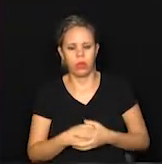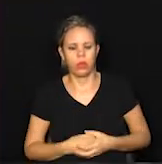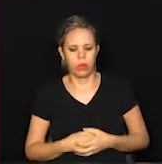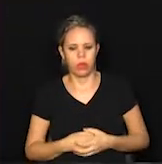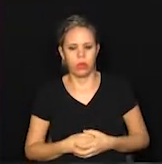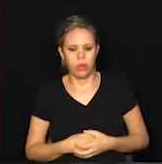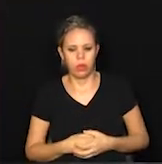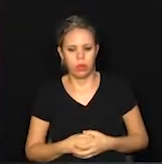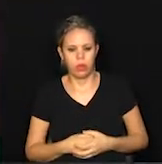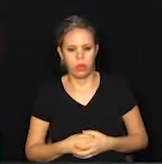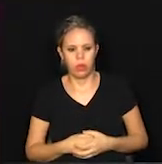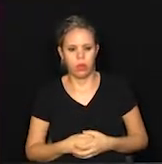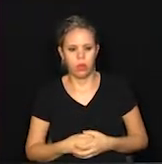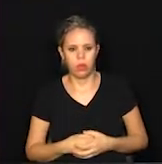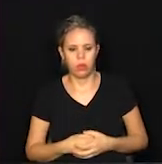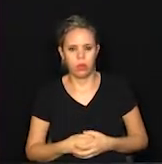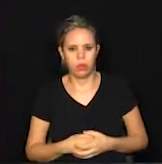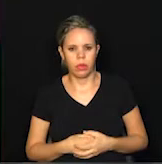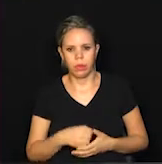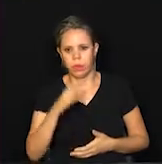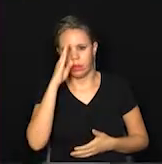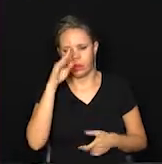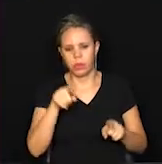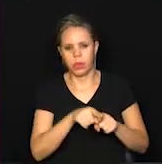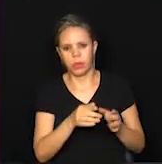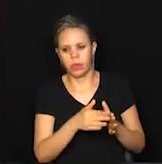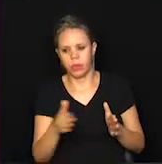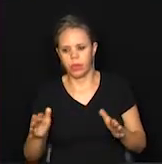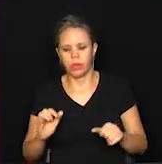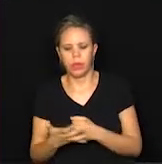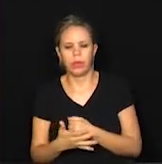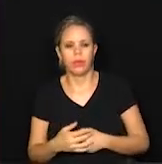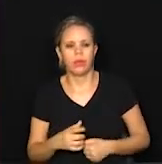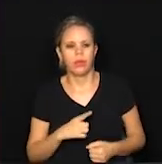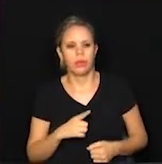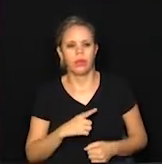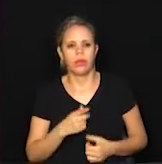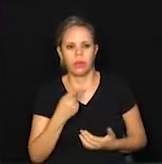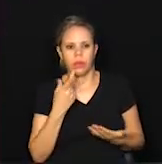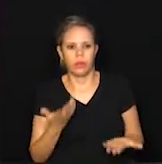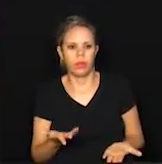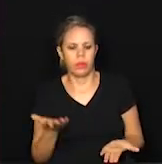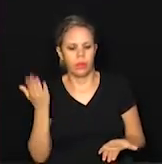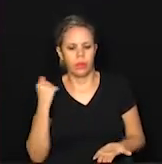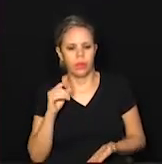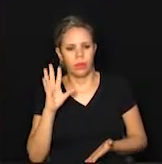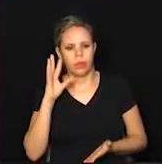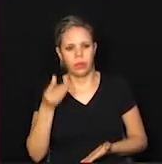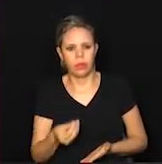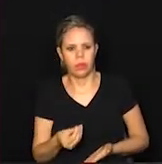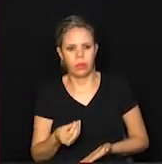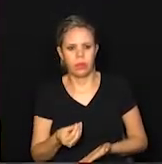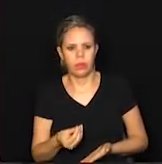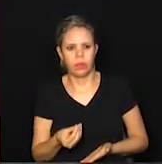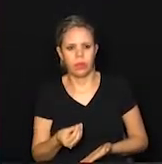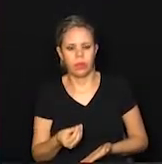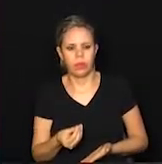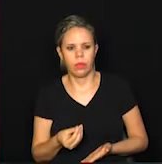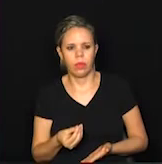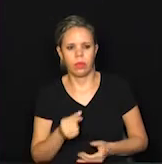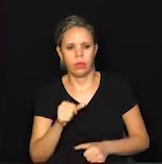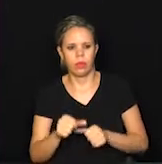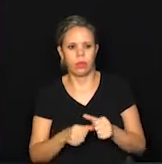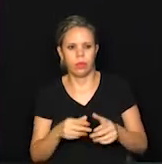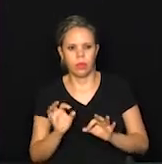E, enfim, né? Principalmente também nesse período da pandemia. Então, a gente sabe, entende que esse desmonte é algo